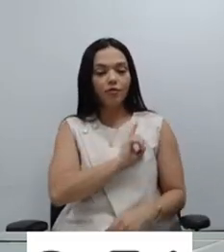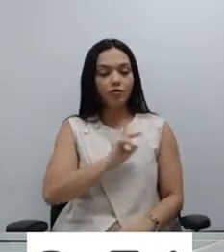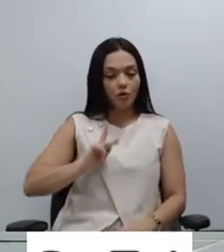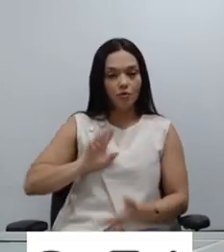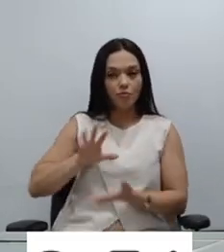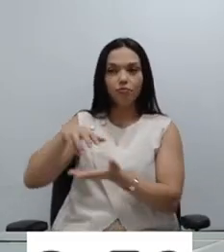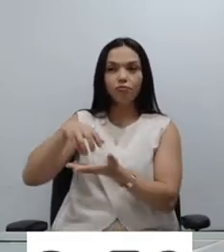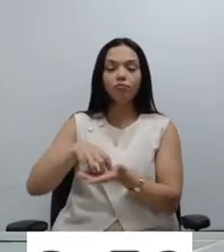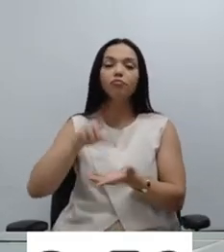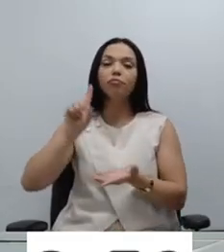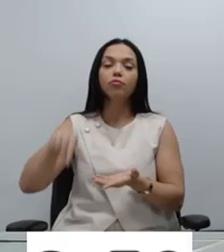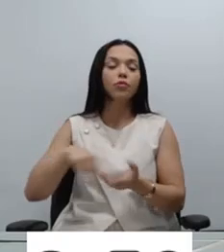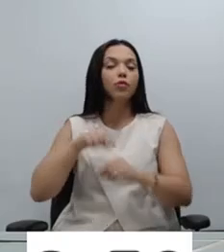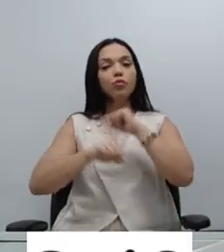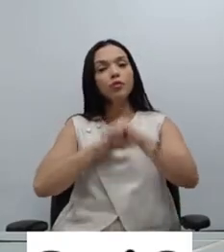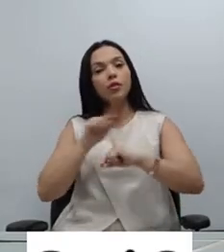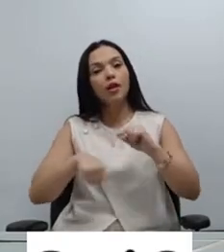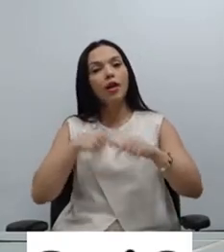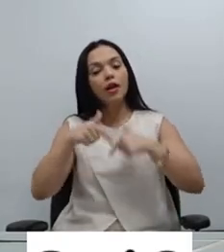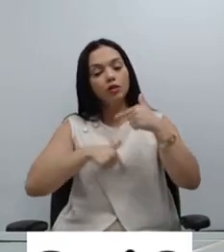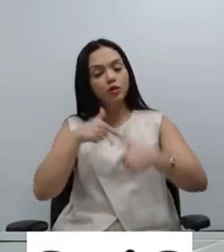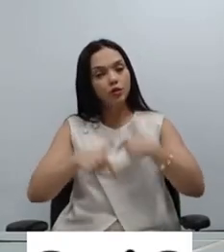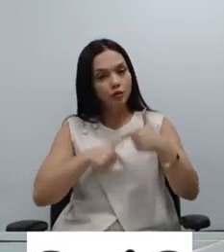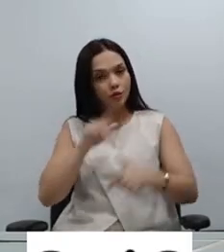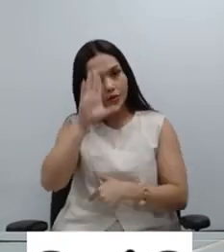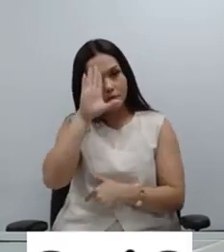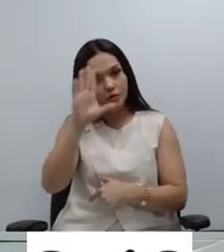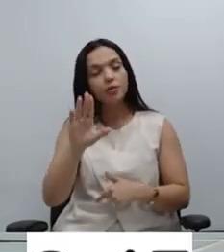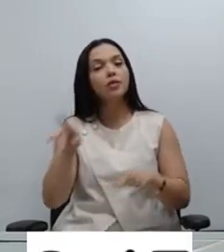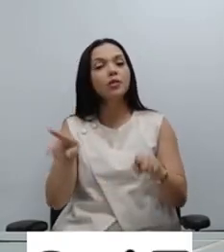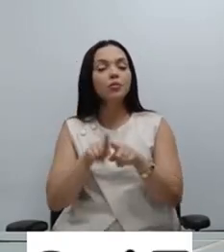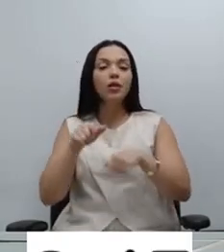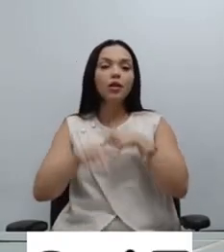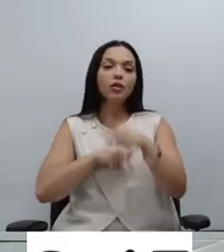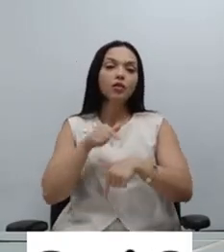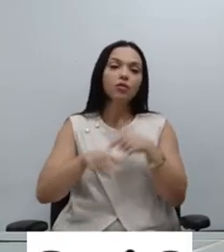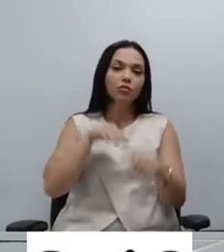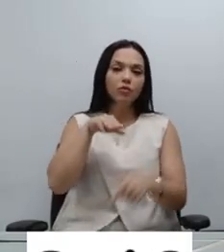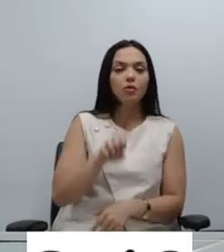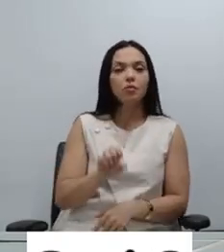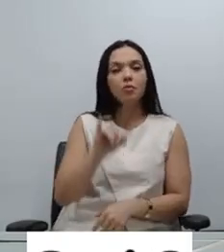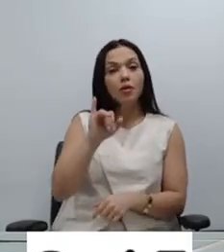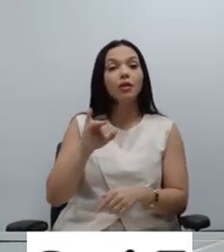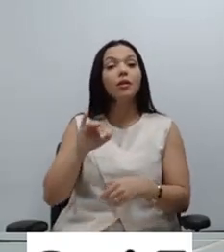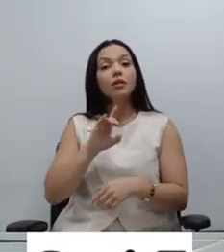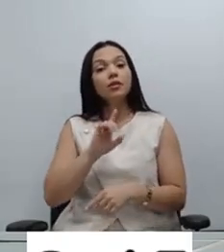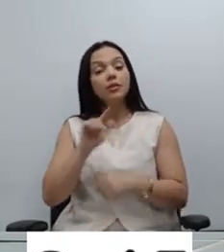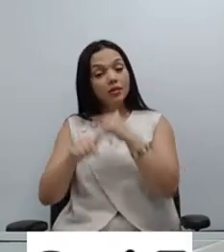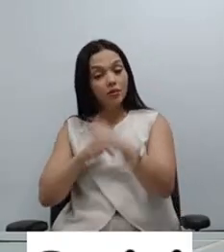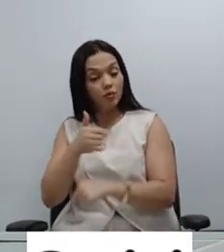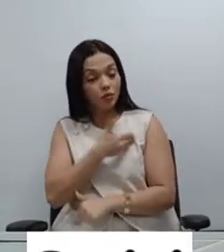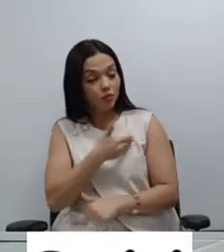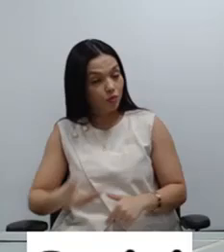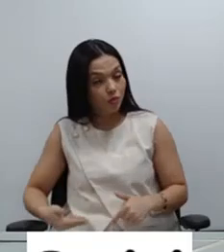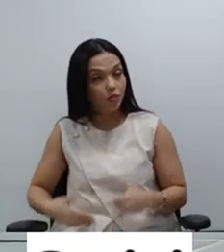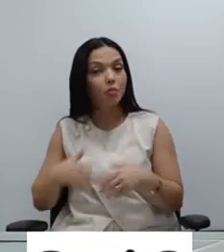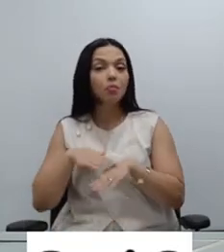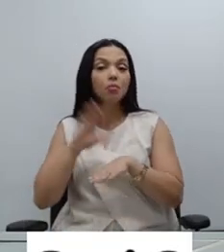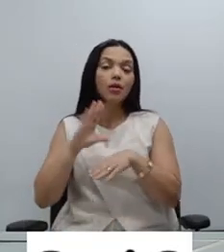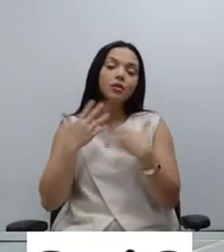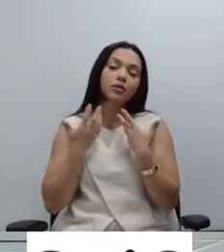aumentando substancialmente, tanto na atividade fim quanto na atividade meio. E servidoras e servidores estão adoecendo, ficando aos demais ainda